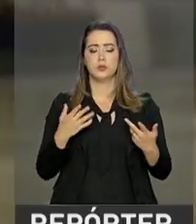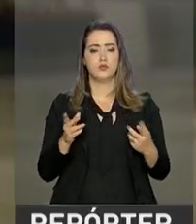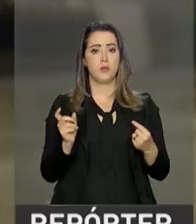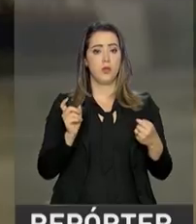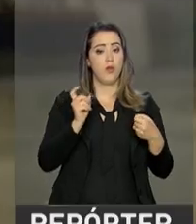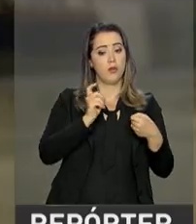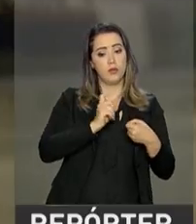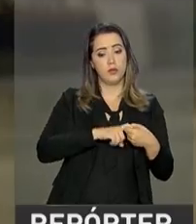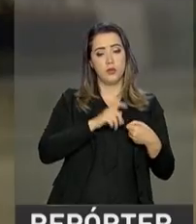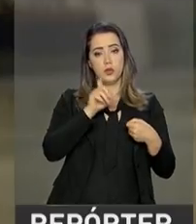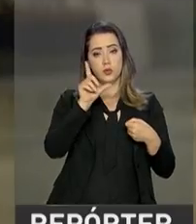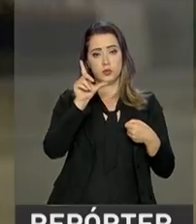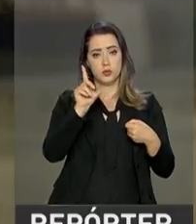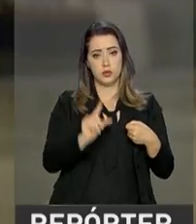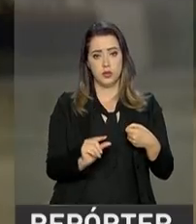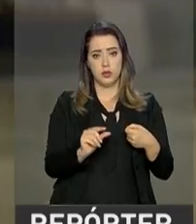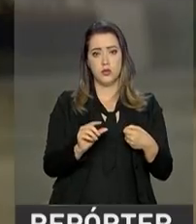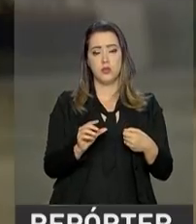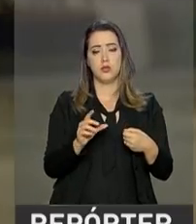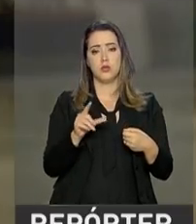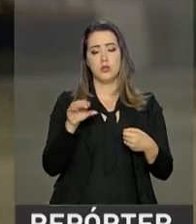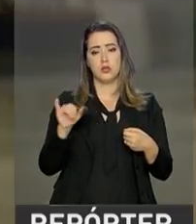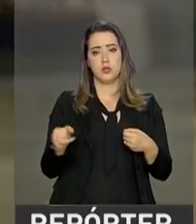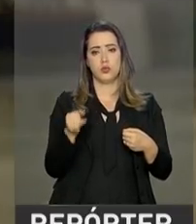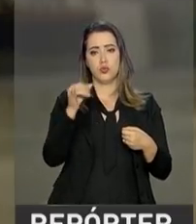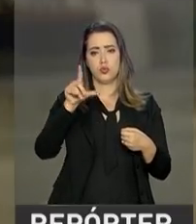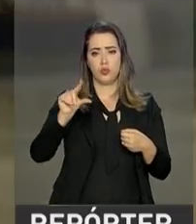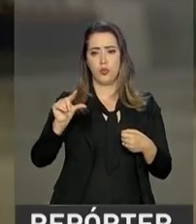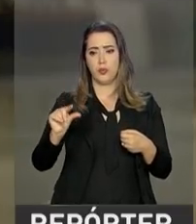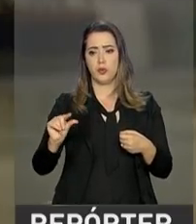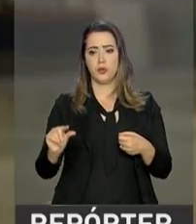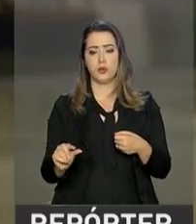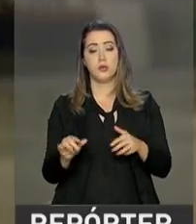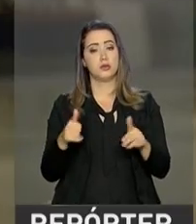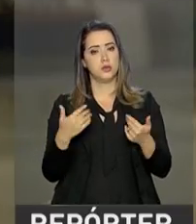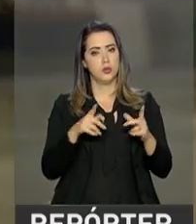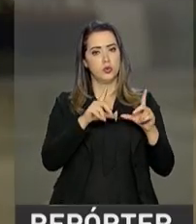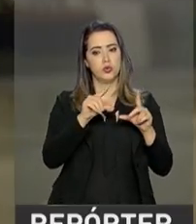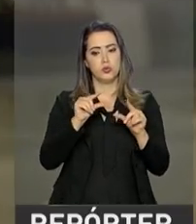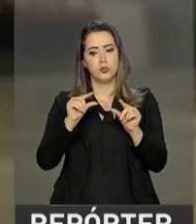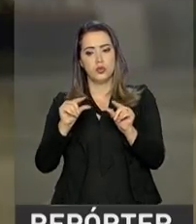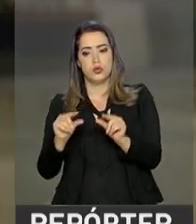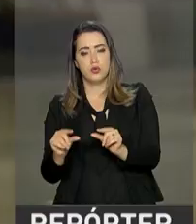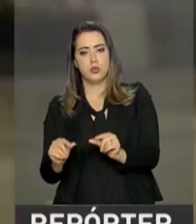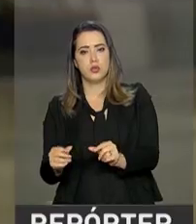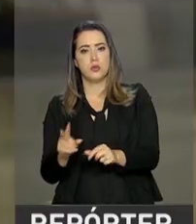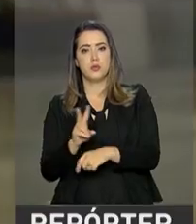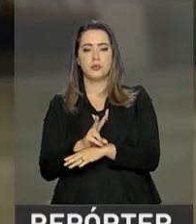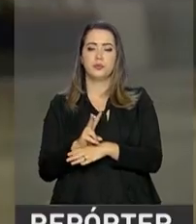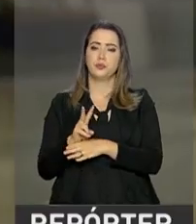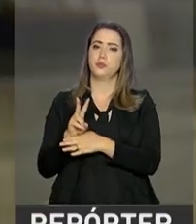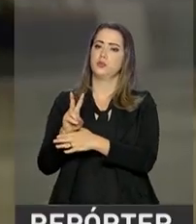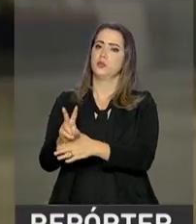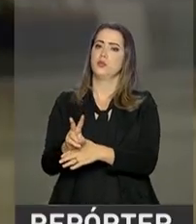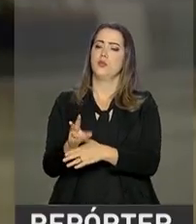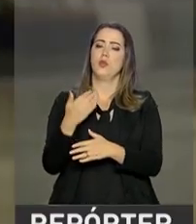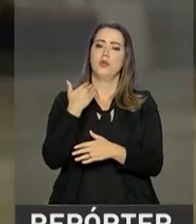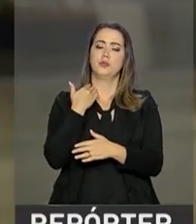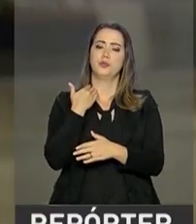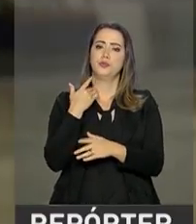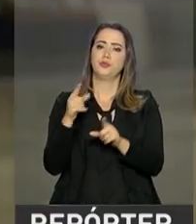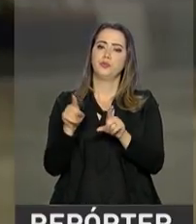reduzir a taxa básica de juros a tendência é diminuir os custos do crédito ofertado pelos bancos